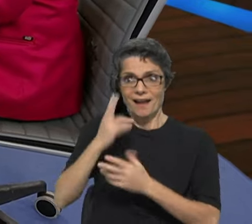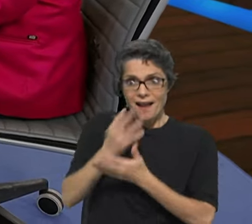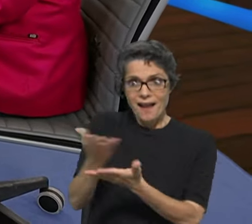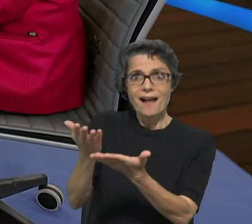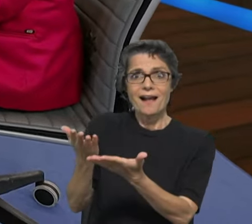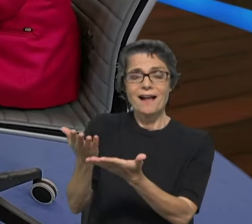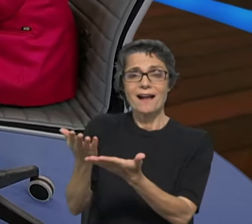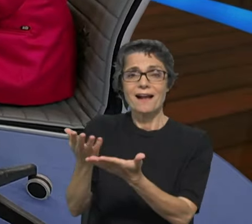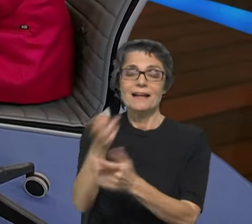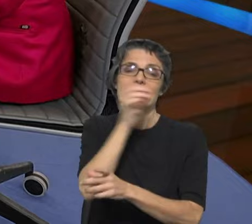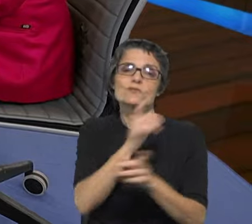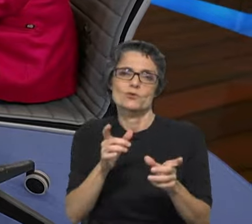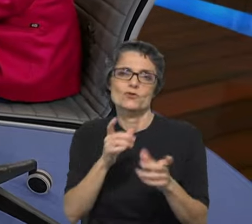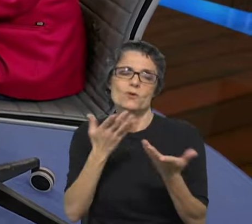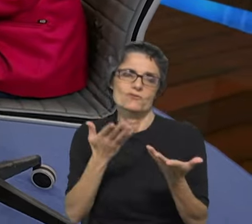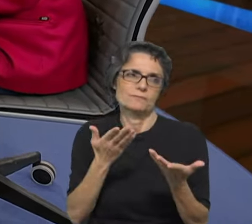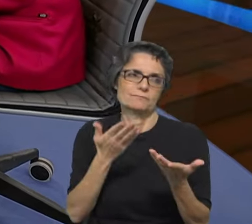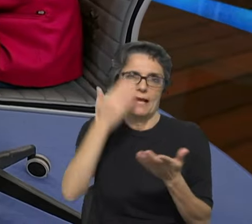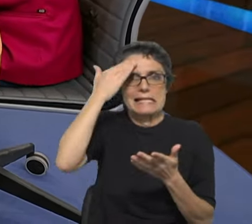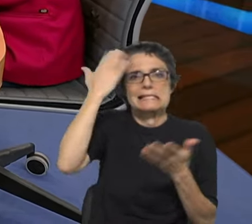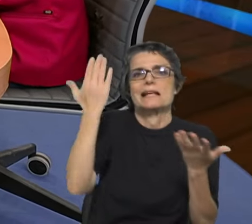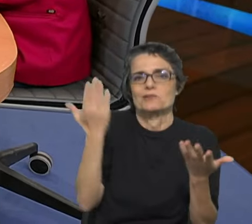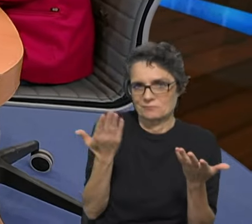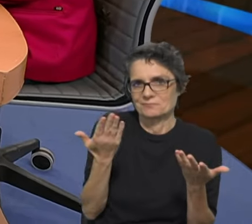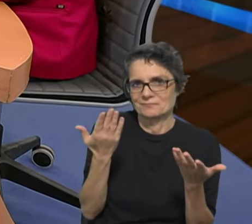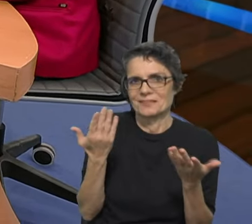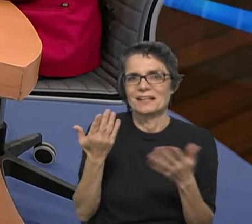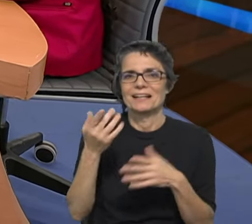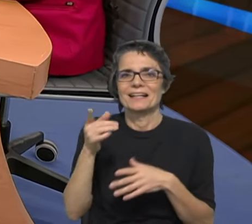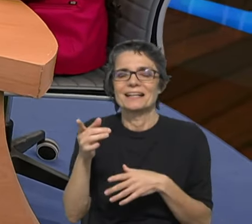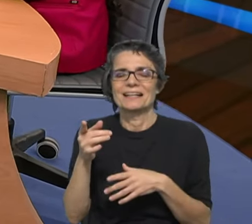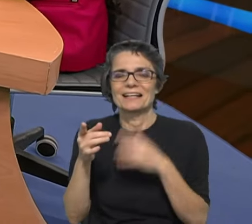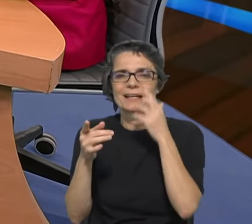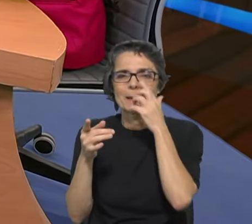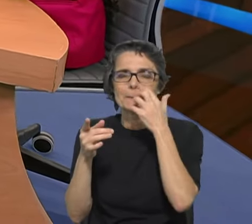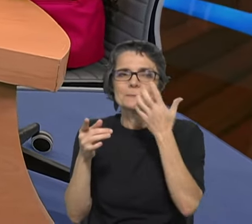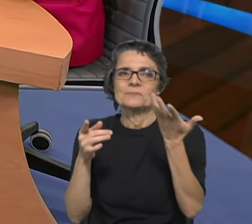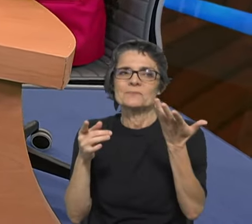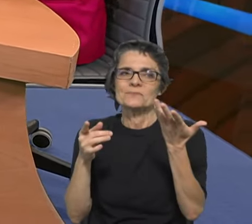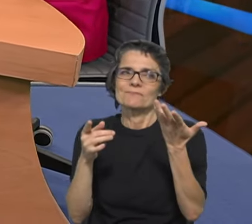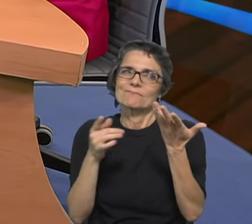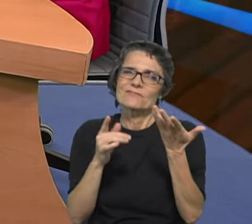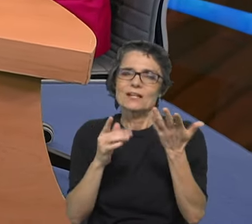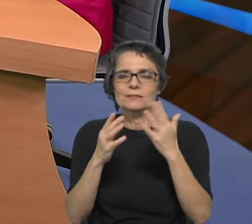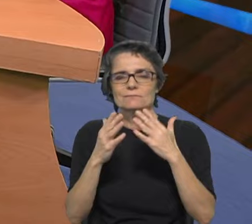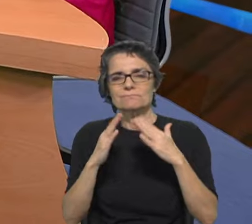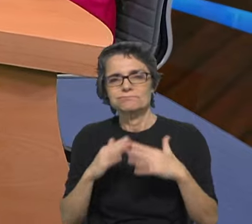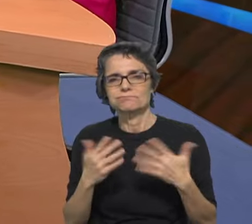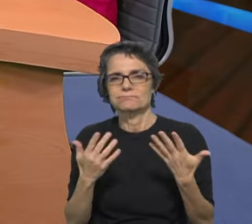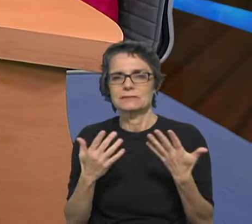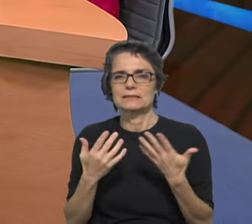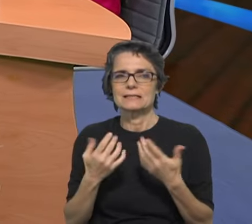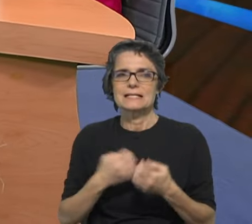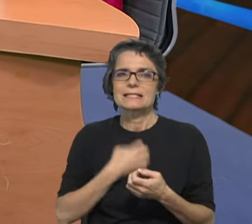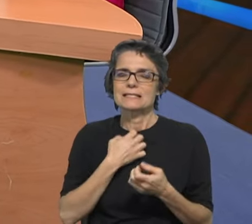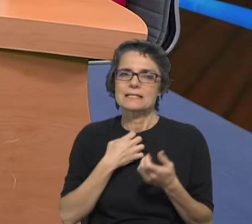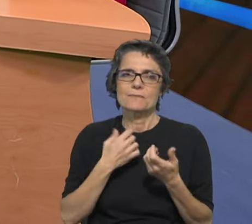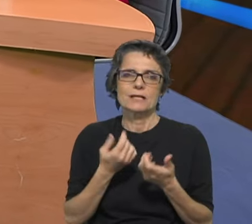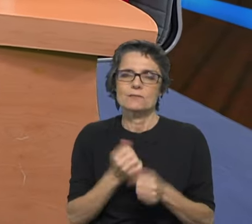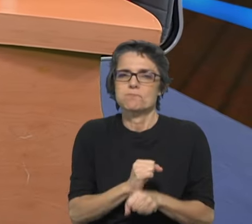mais velhos também têm, ou que os jovens há mais tempo também têm, mas talvez com menos amarras. Custa-me ver,